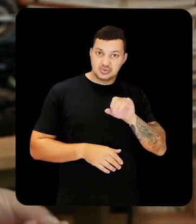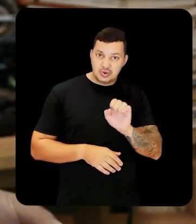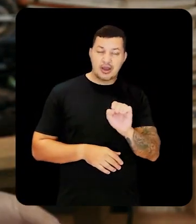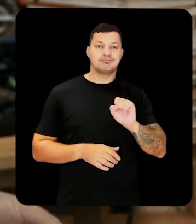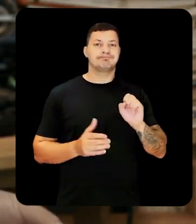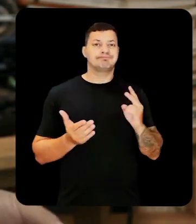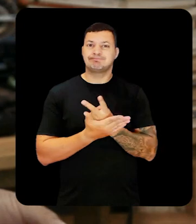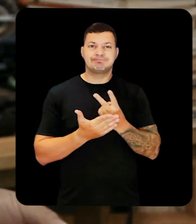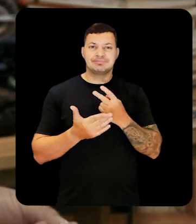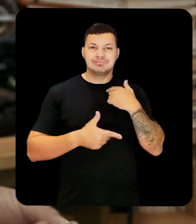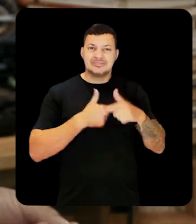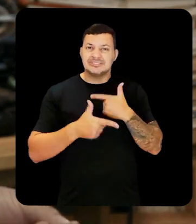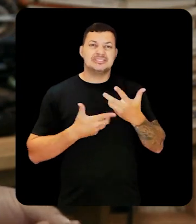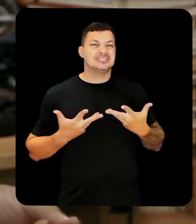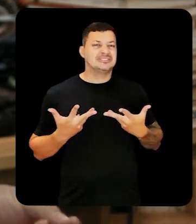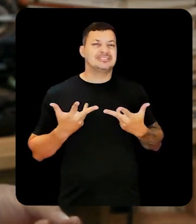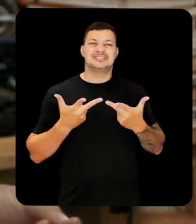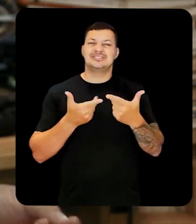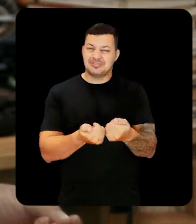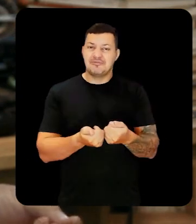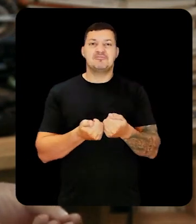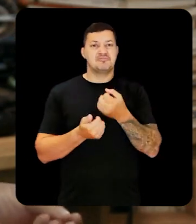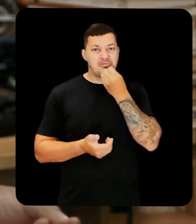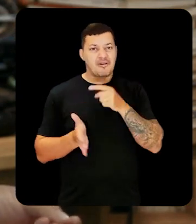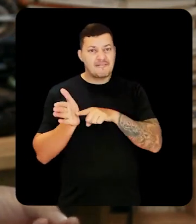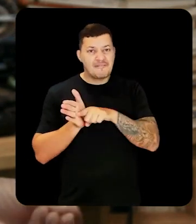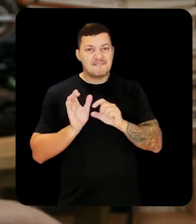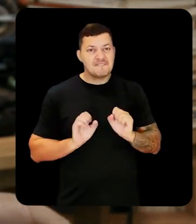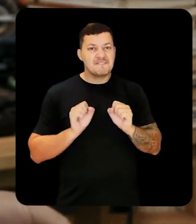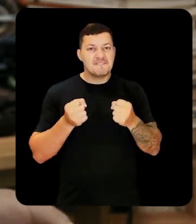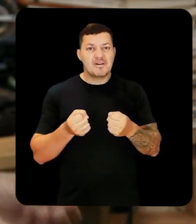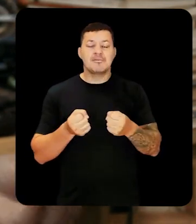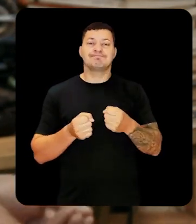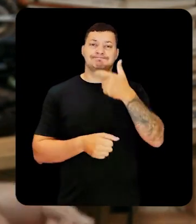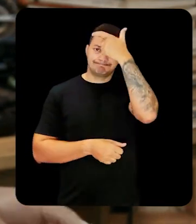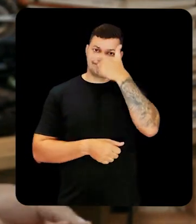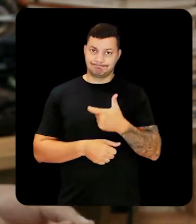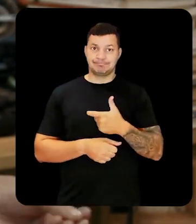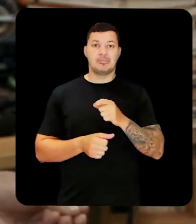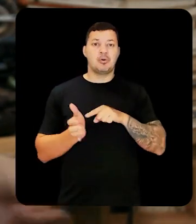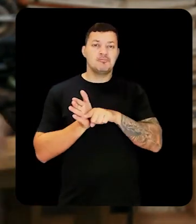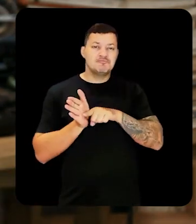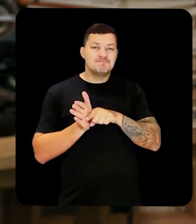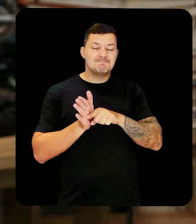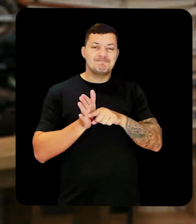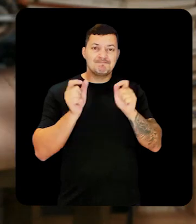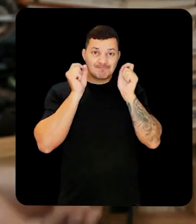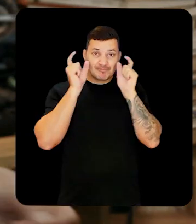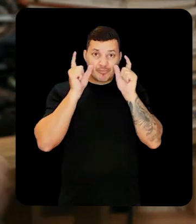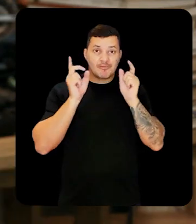uma potência muito grande de um trabalho absolutamente investigativo, forte, autoral também, e de uma